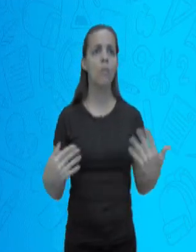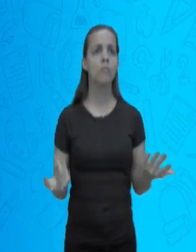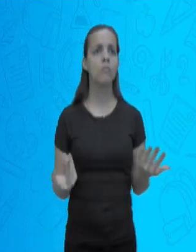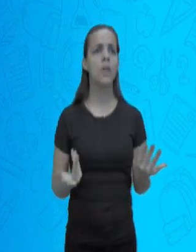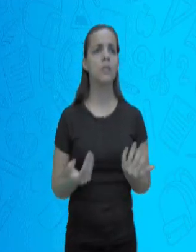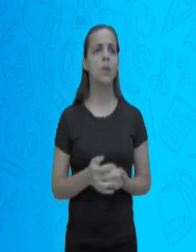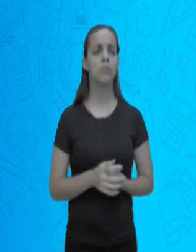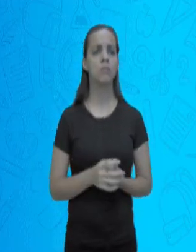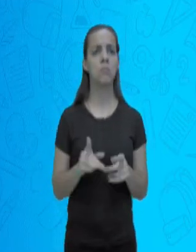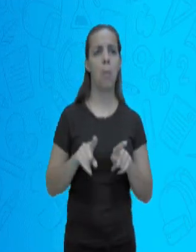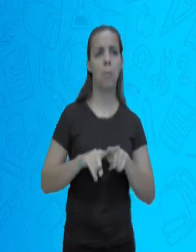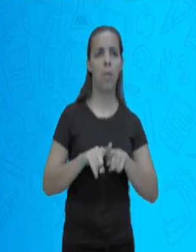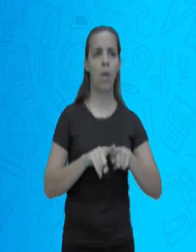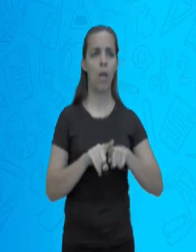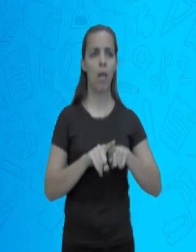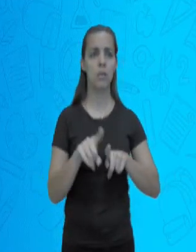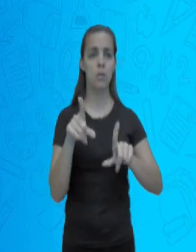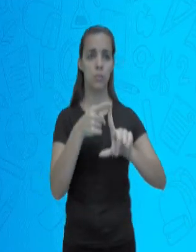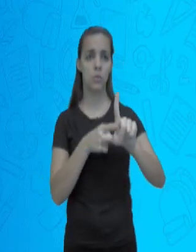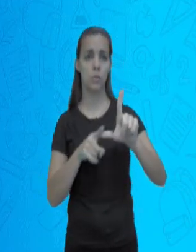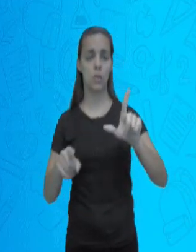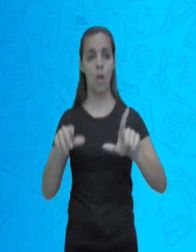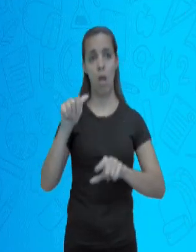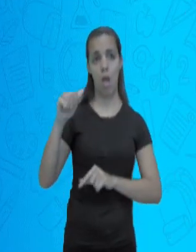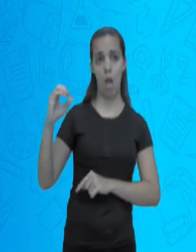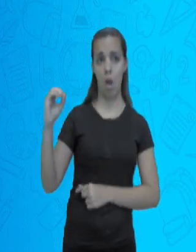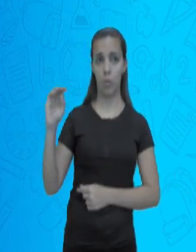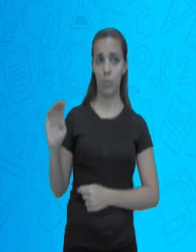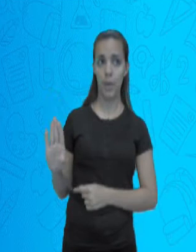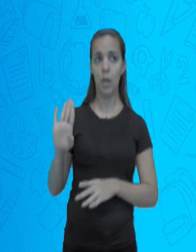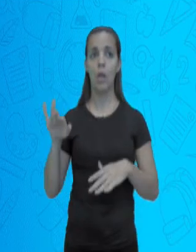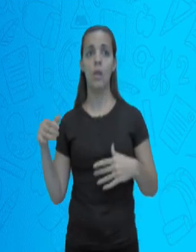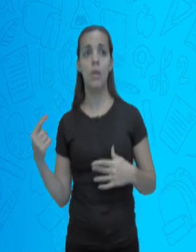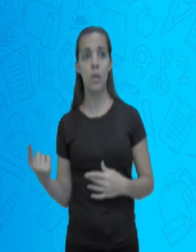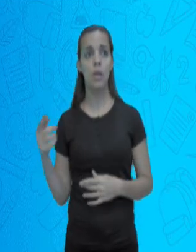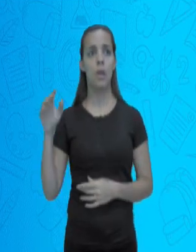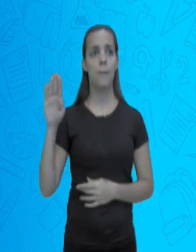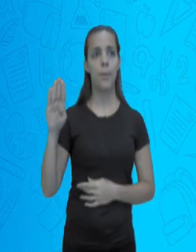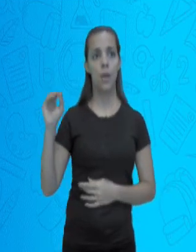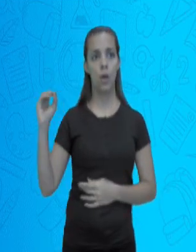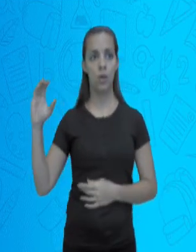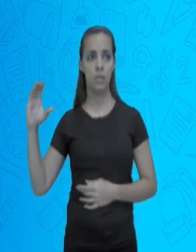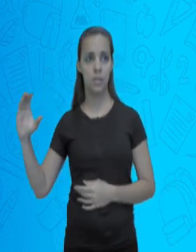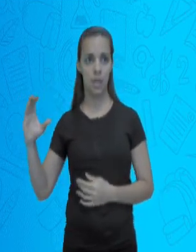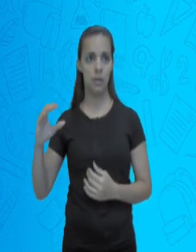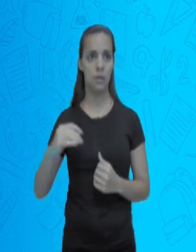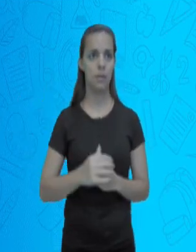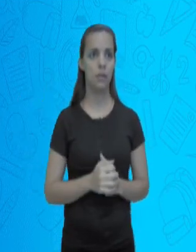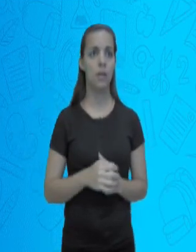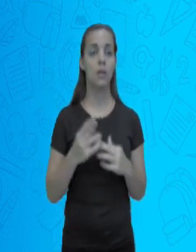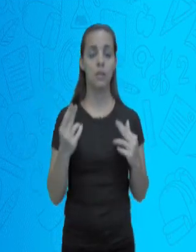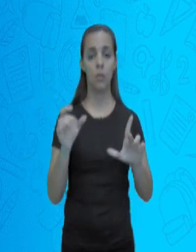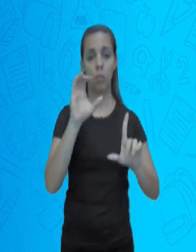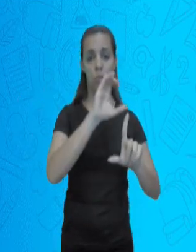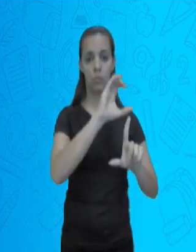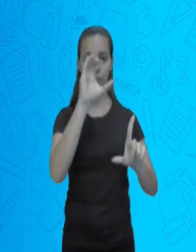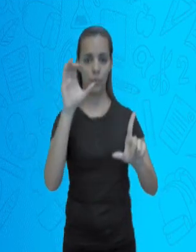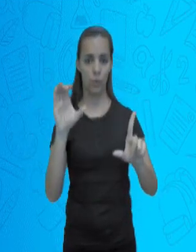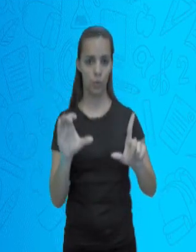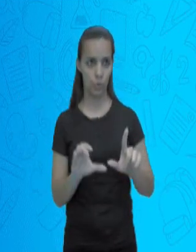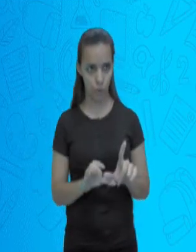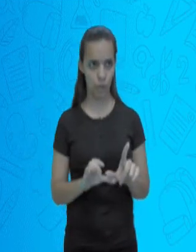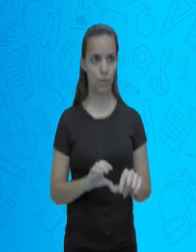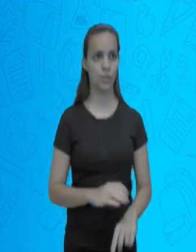Qual é a relação entre os ângulos AOB e BOC? Acabei falando a resposta, né? Eles